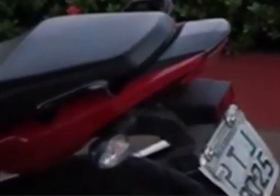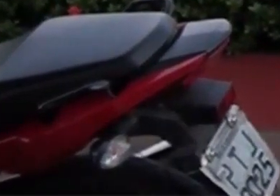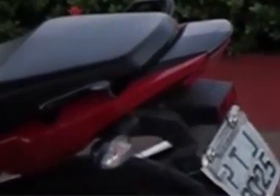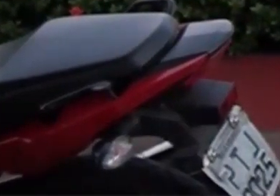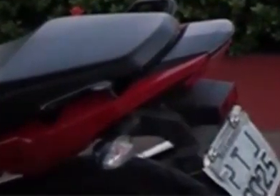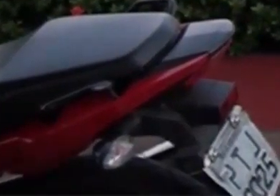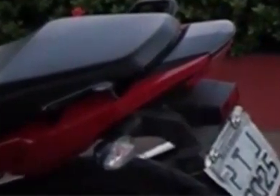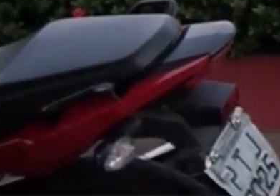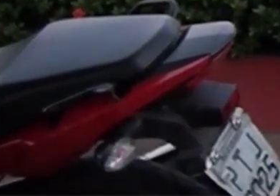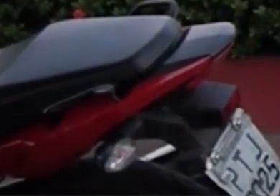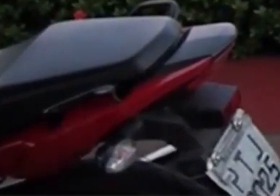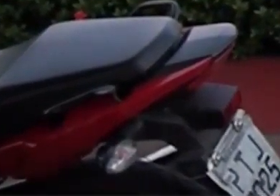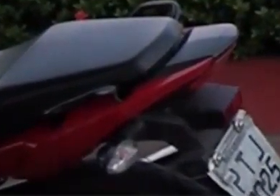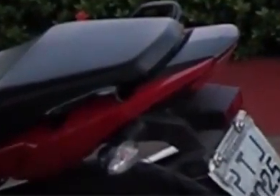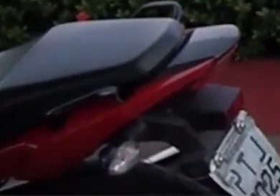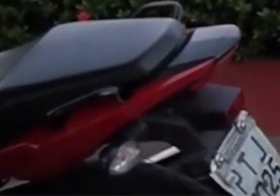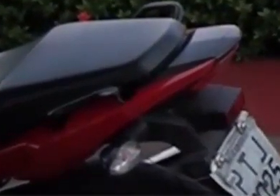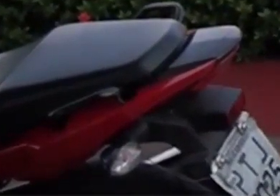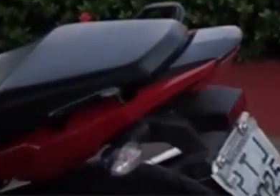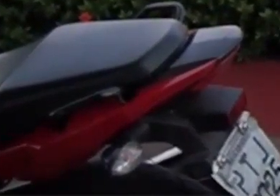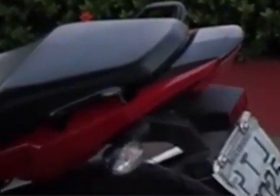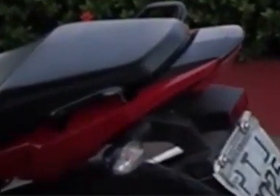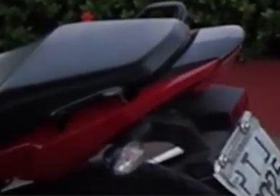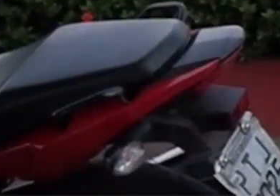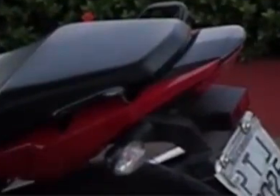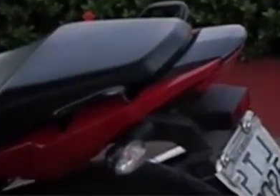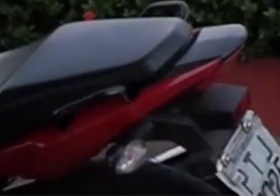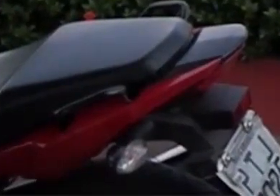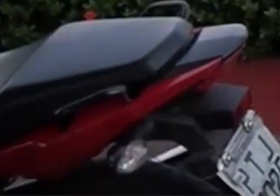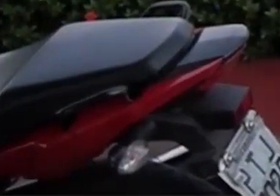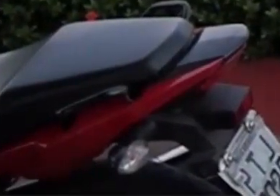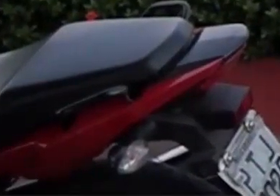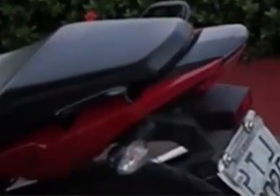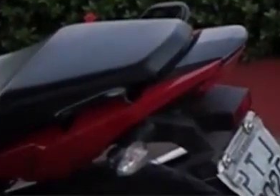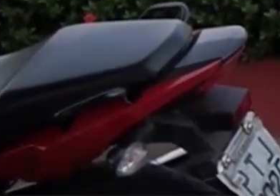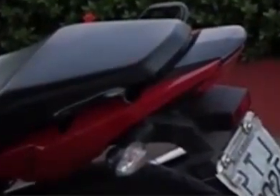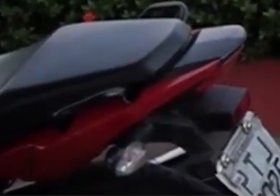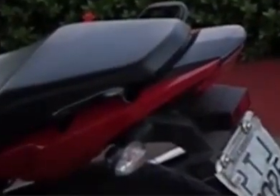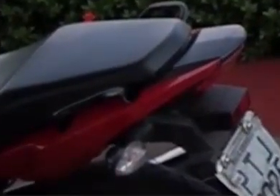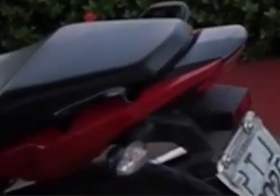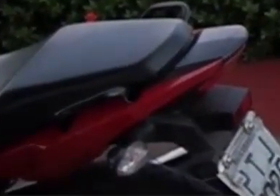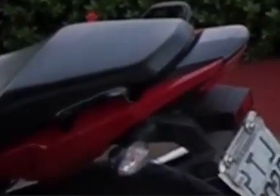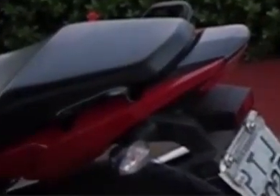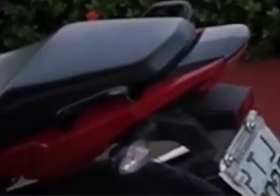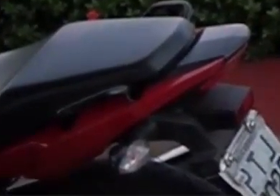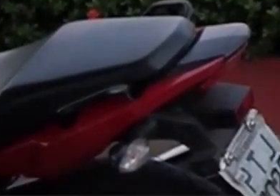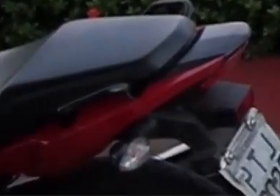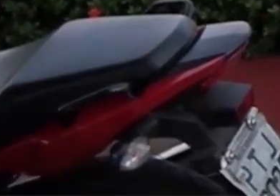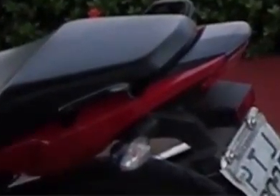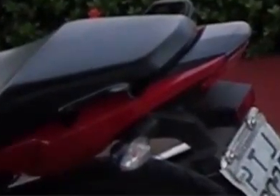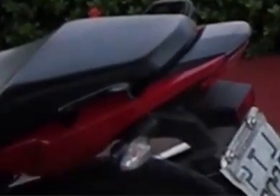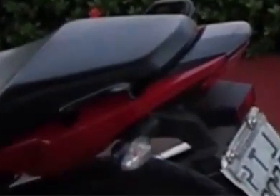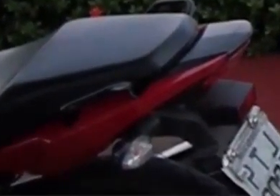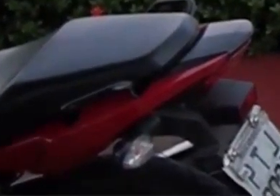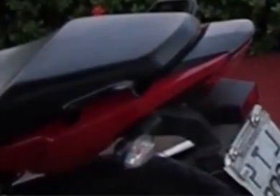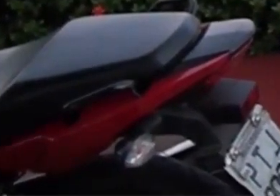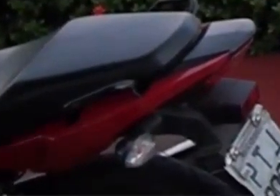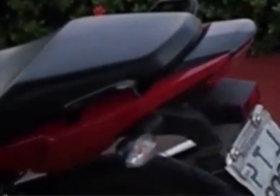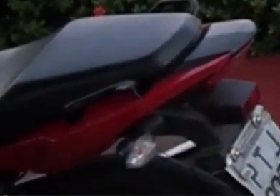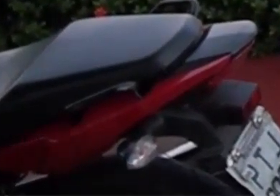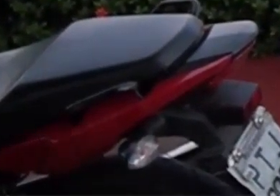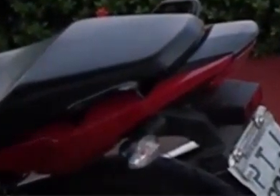Nossa Senhora das Graças, a qual ele é devoto, também está com ele. E nós estamos em oração pela sua recuperação, prefeito. Estamos